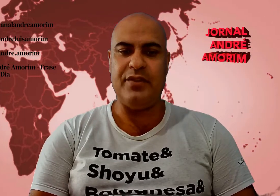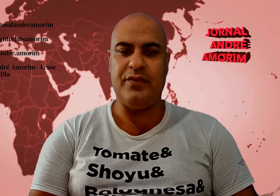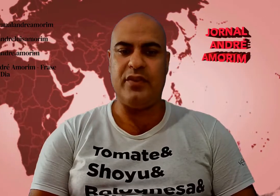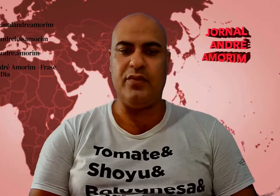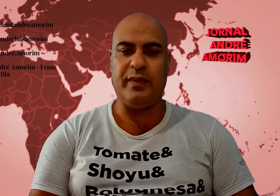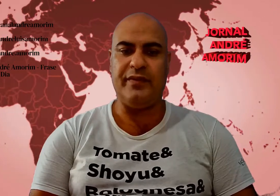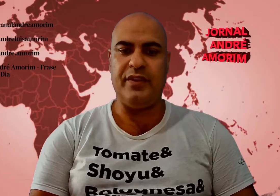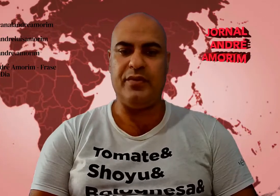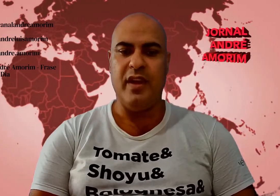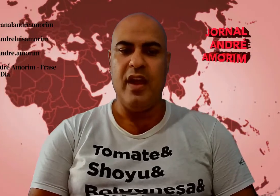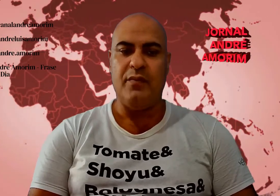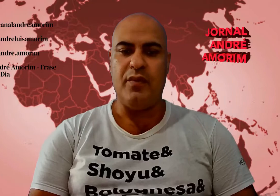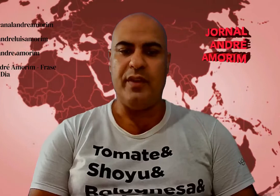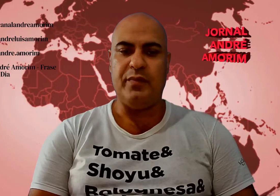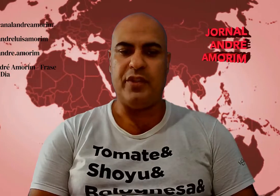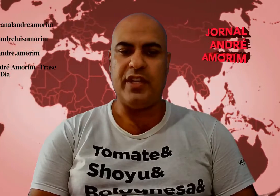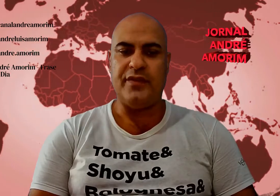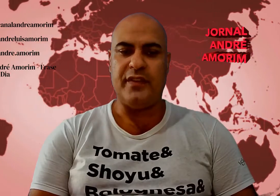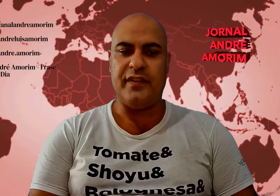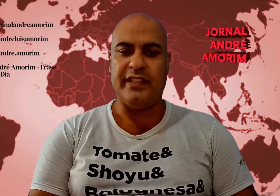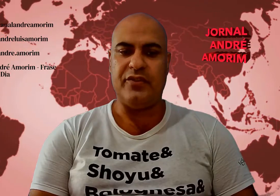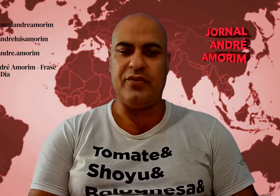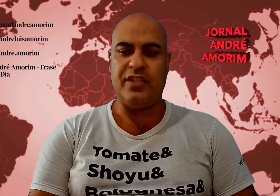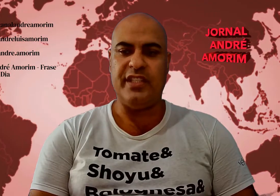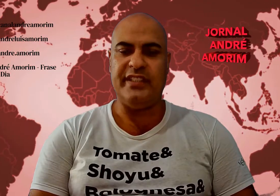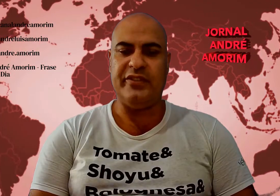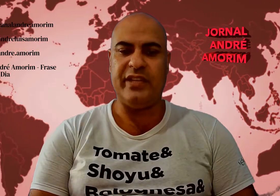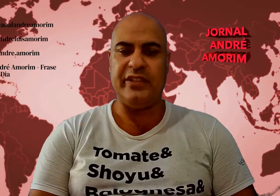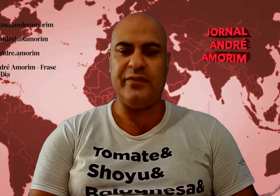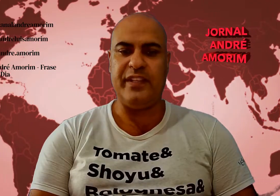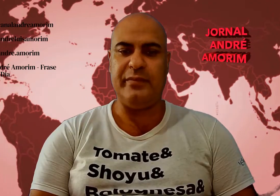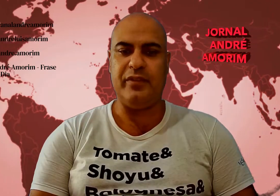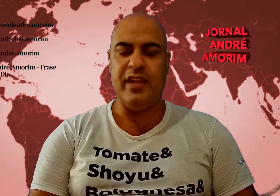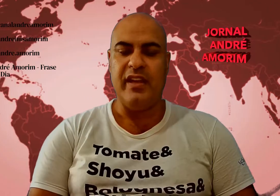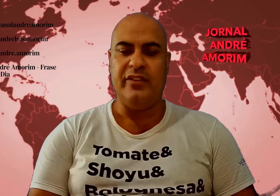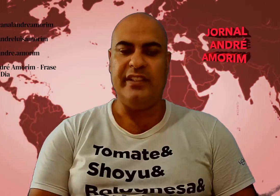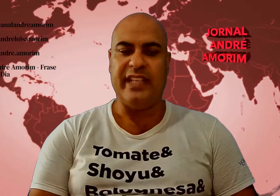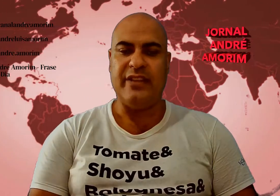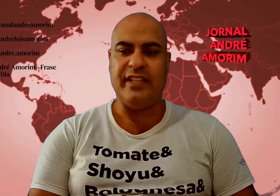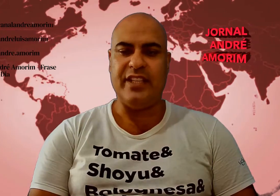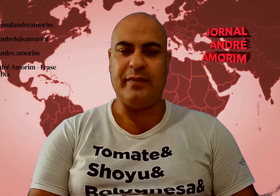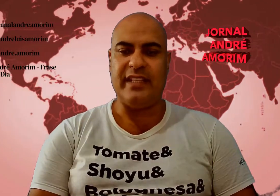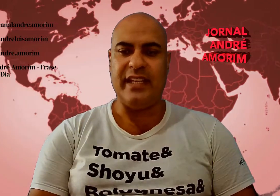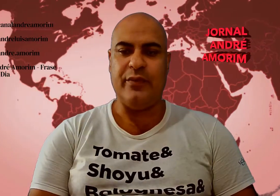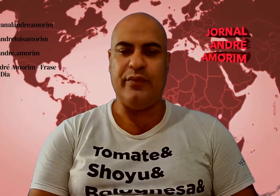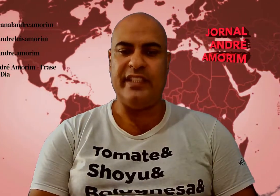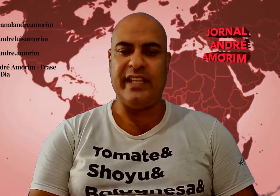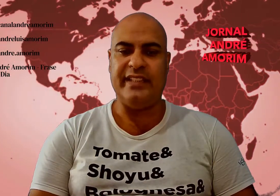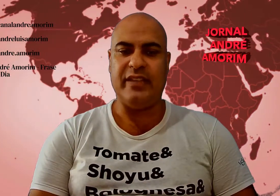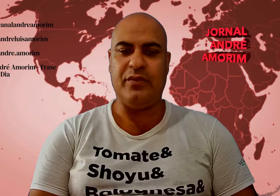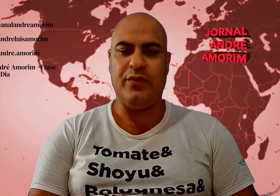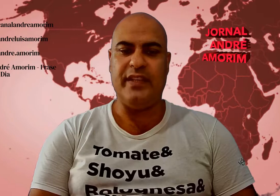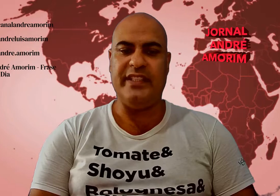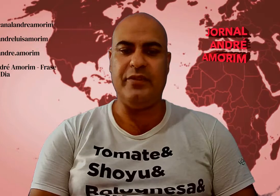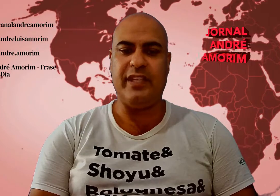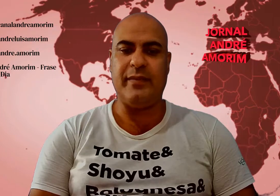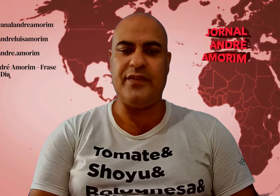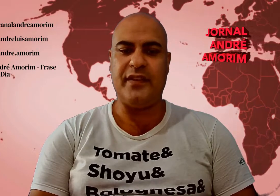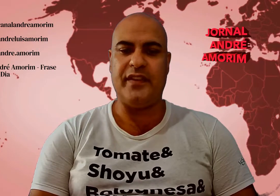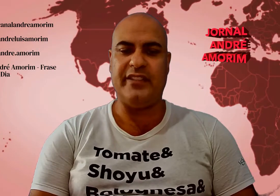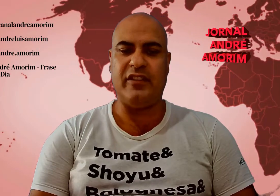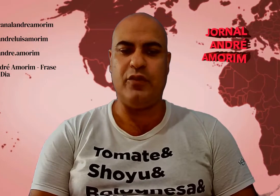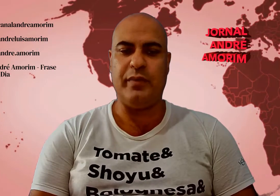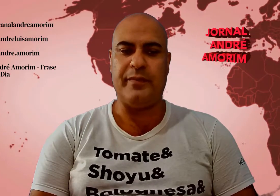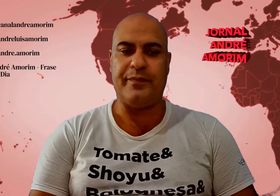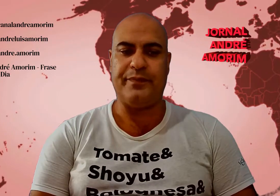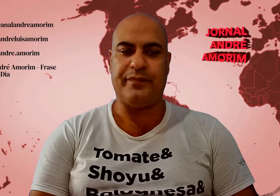sem permitir o voto no prefeito. Por meio do projeto de verificação de notícias, usuários do Facebook solicitaram que este material fosse analisado. Confira a seguir o trabalho